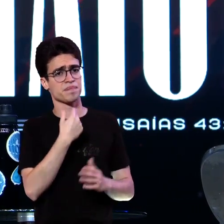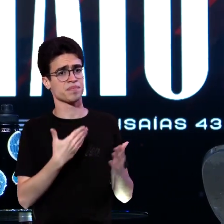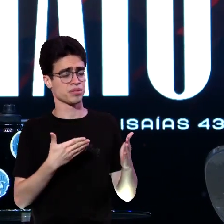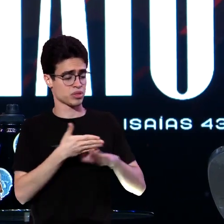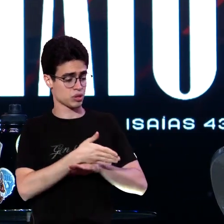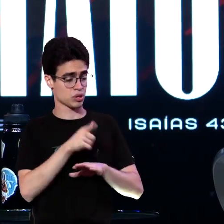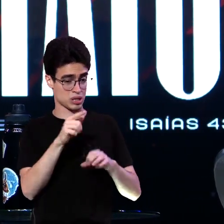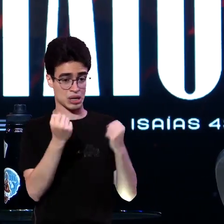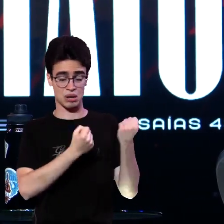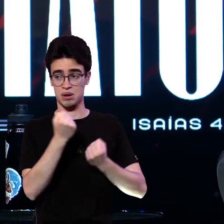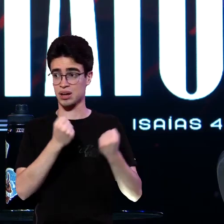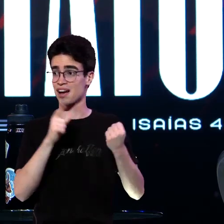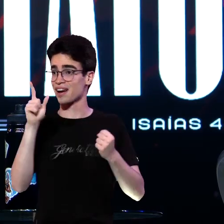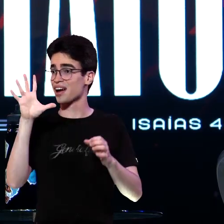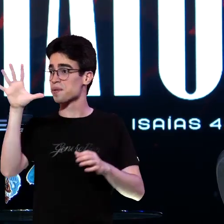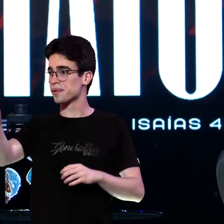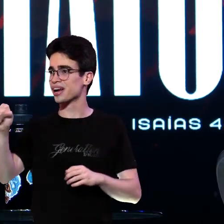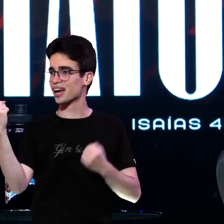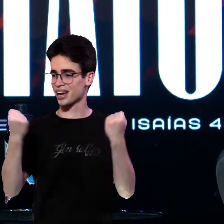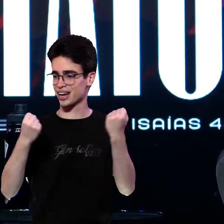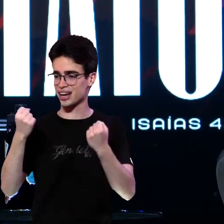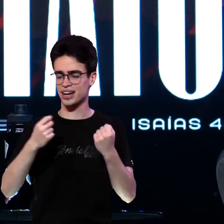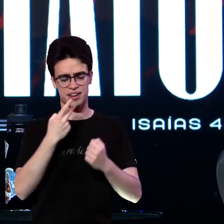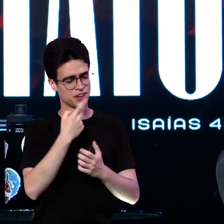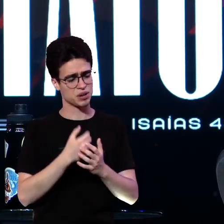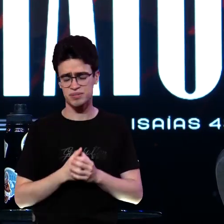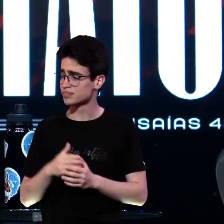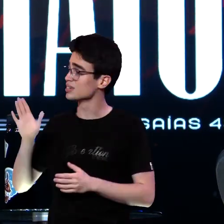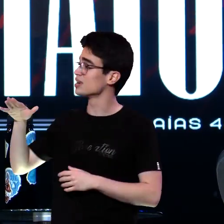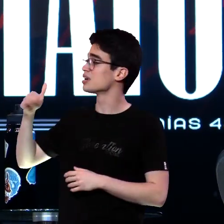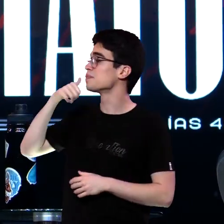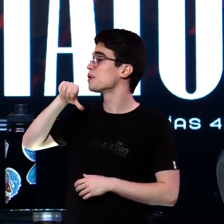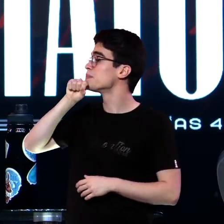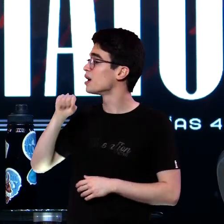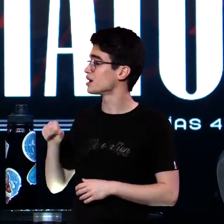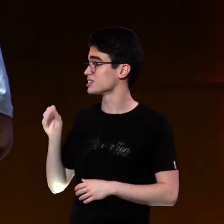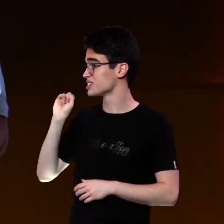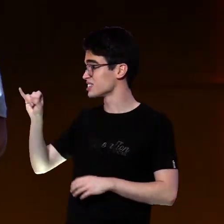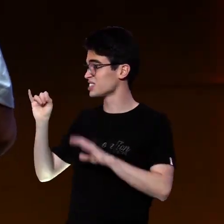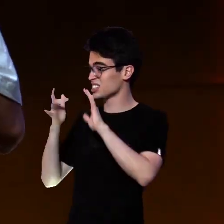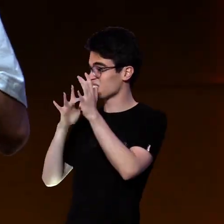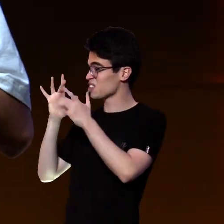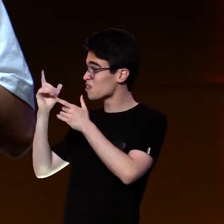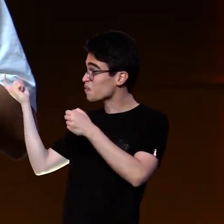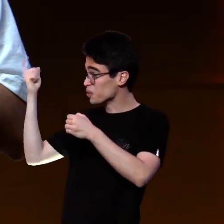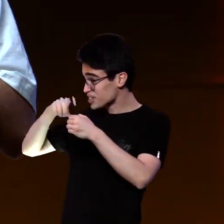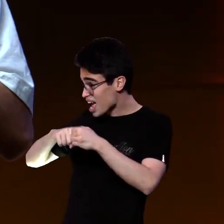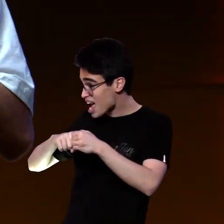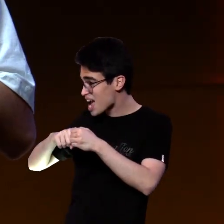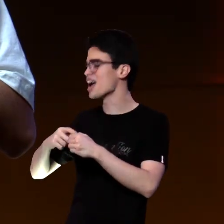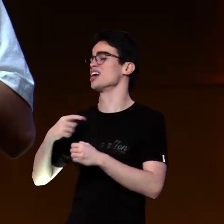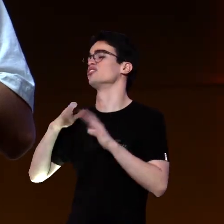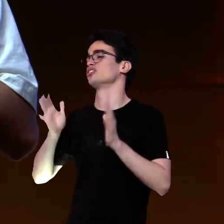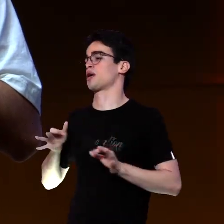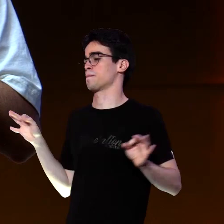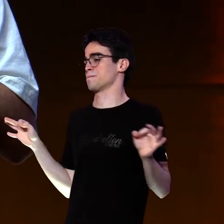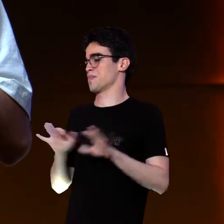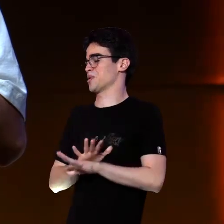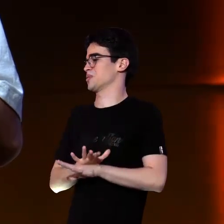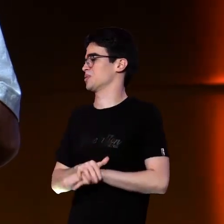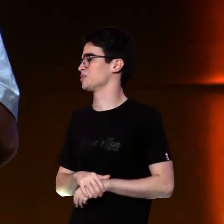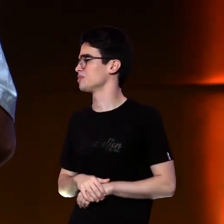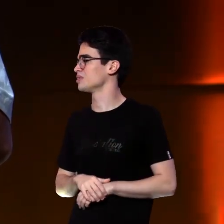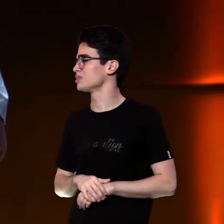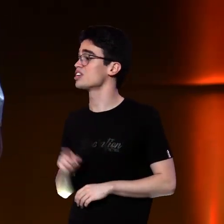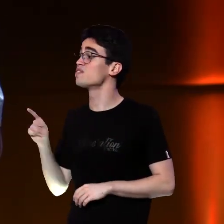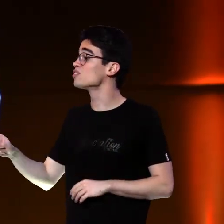buscar ele aqui no estacionamento. E ele falou assim, mãe, se Jesus voltar, eu estou pronto. E